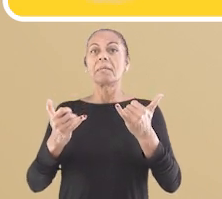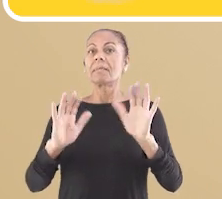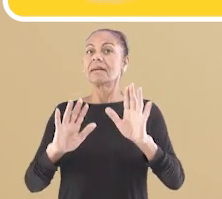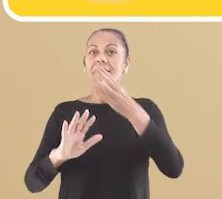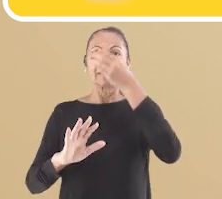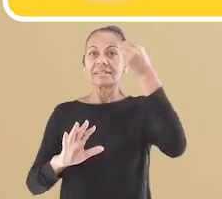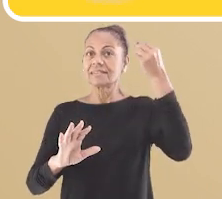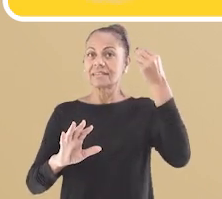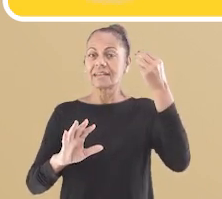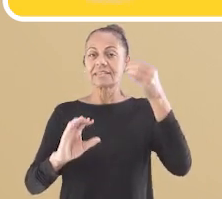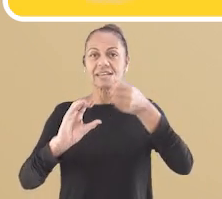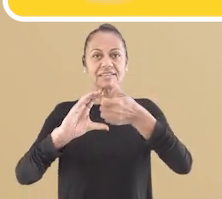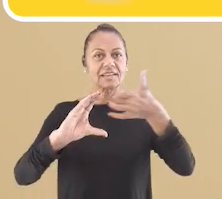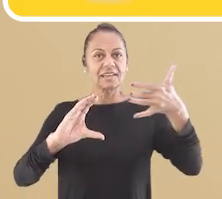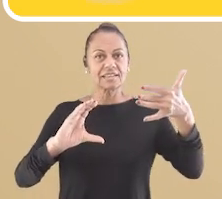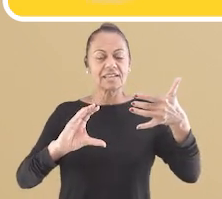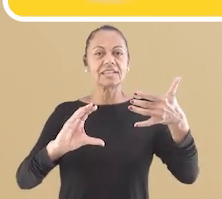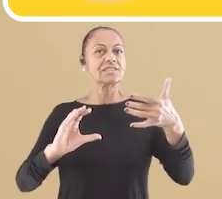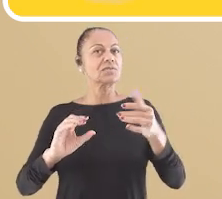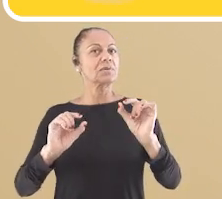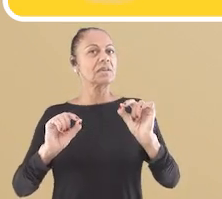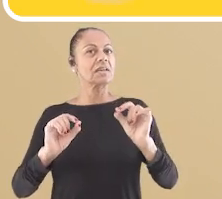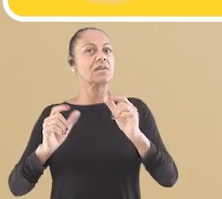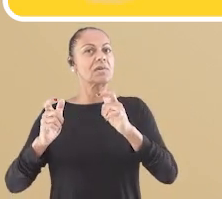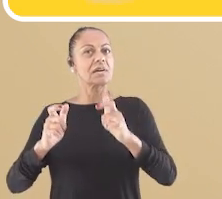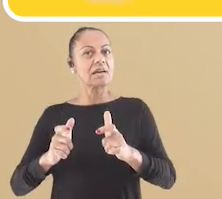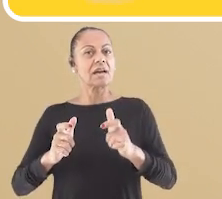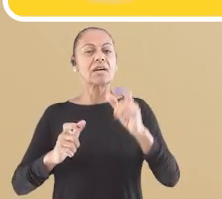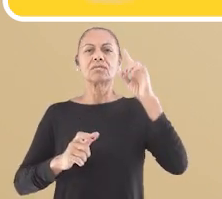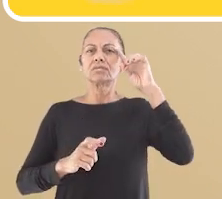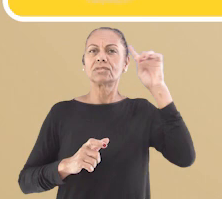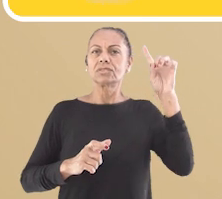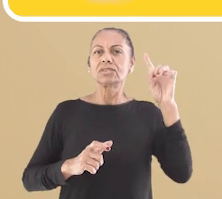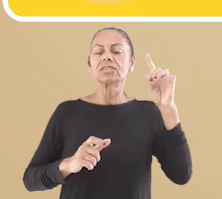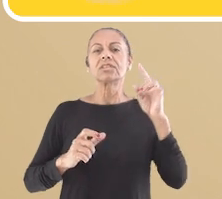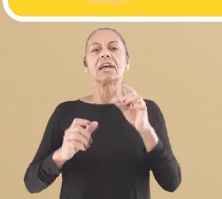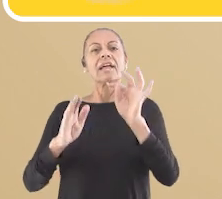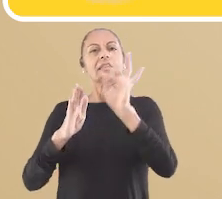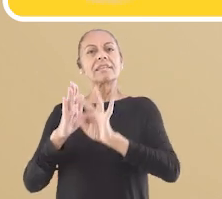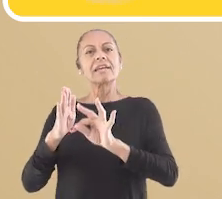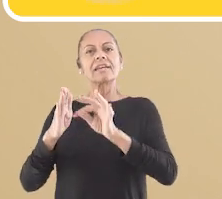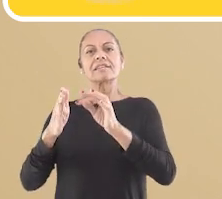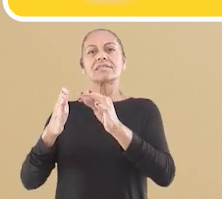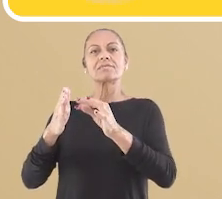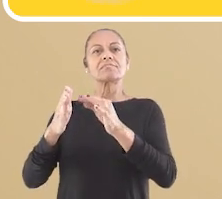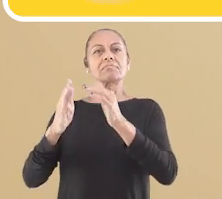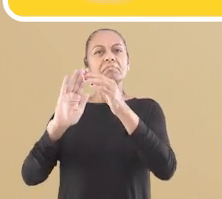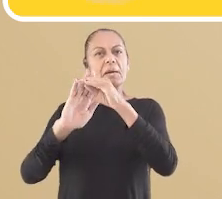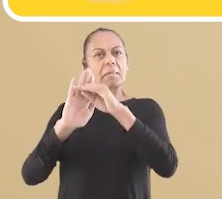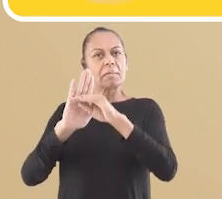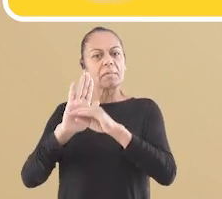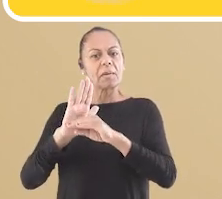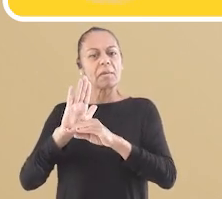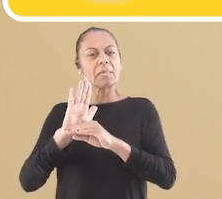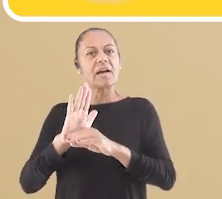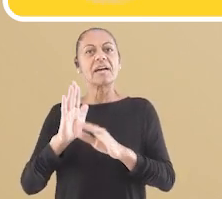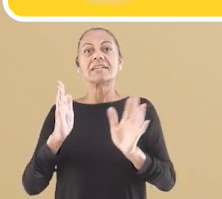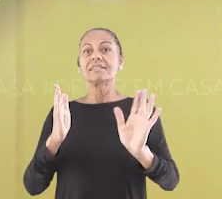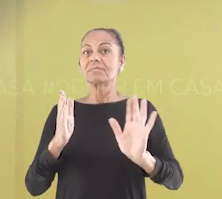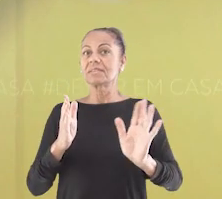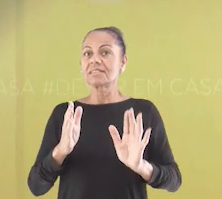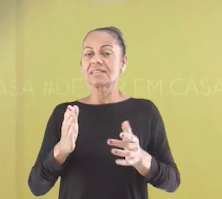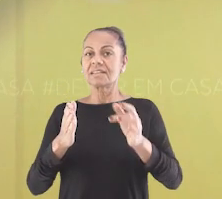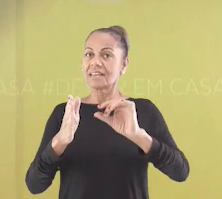se esqueçam das características principais da carta do leitor: local e data, vocativo, corpo do texto, despedida e